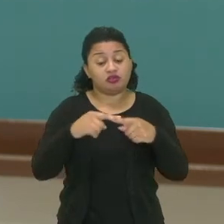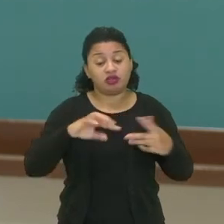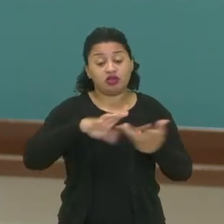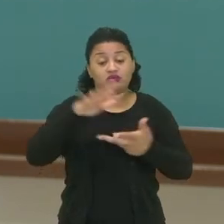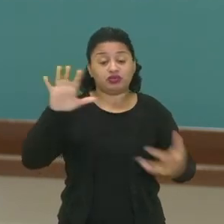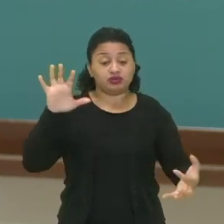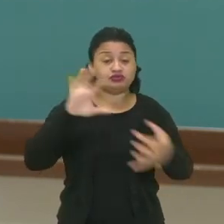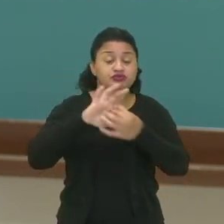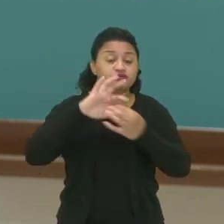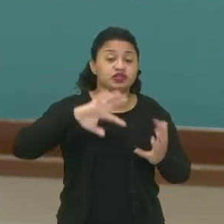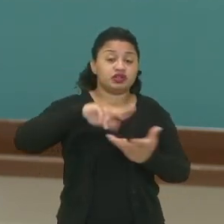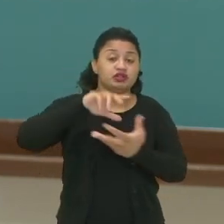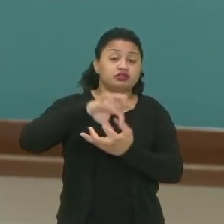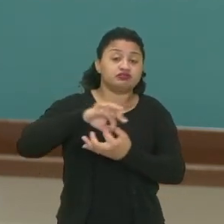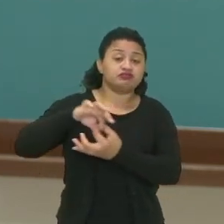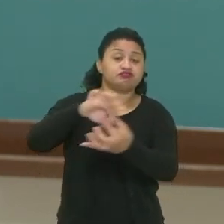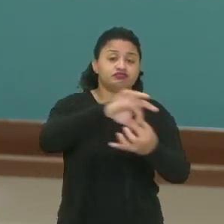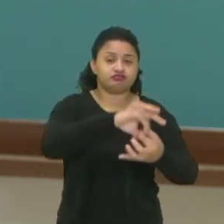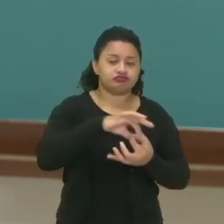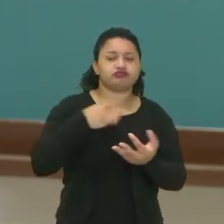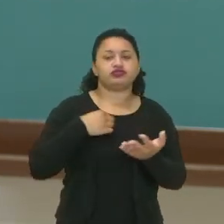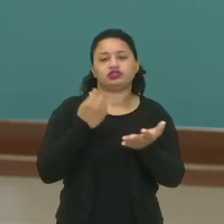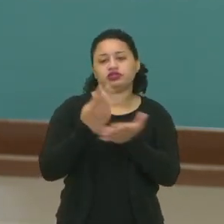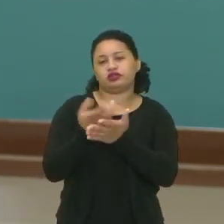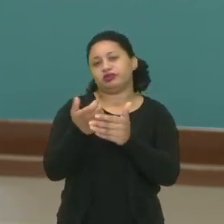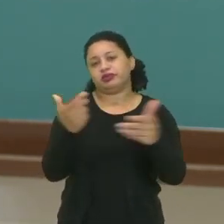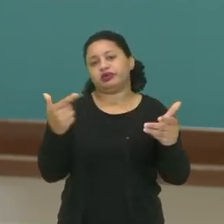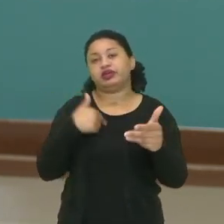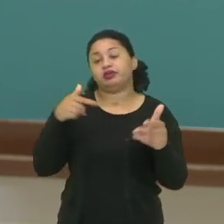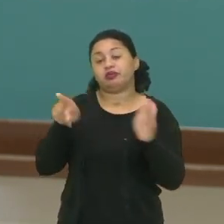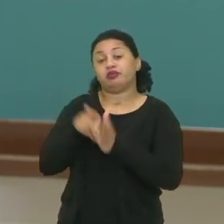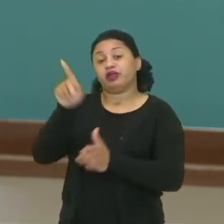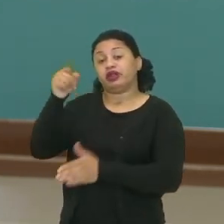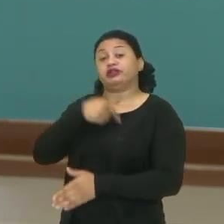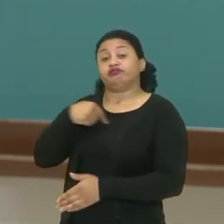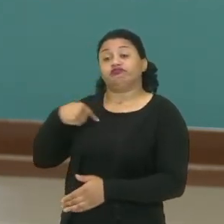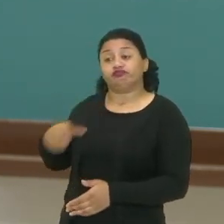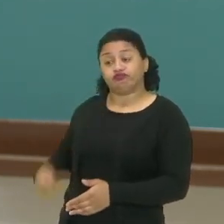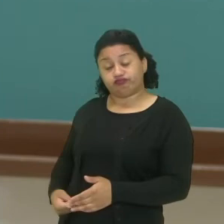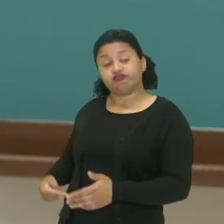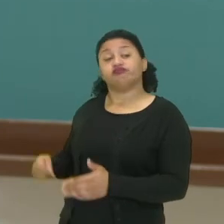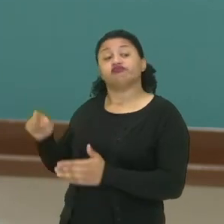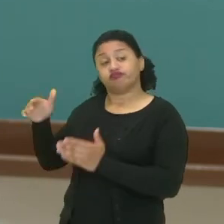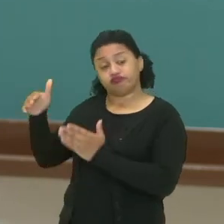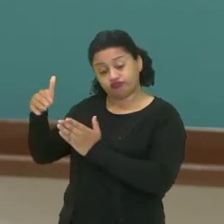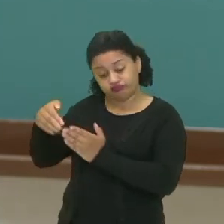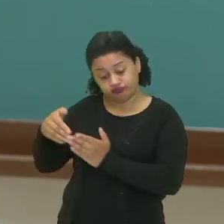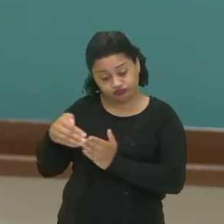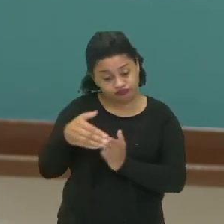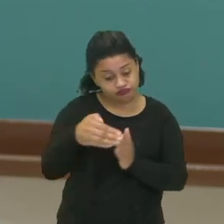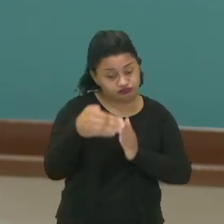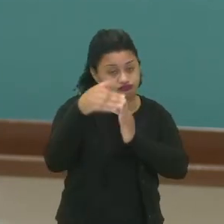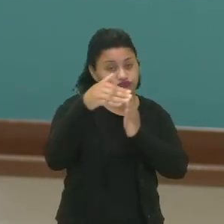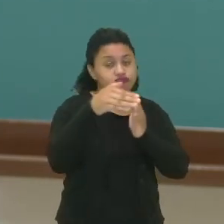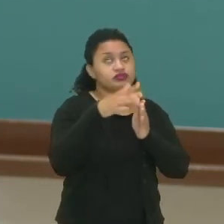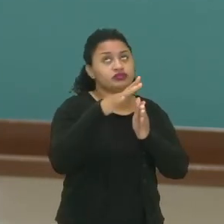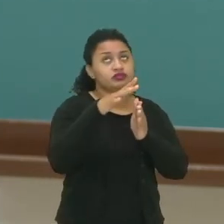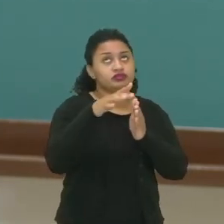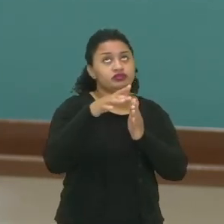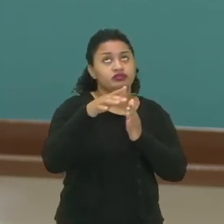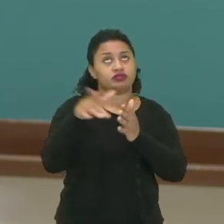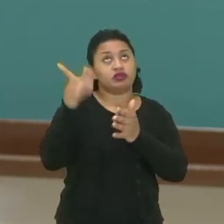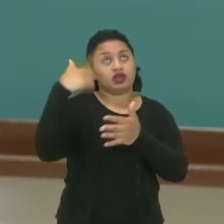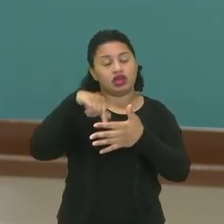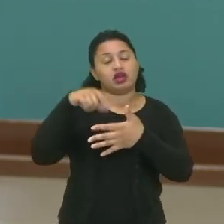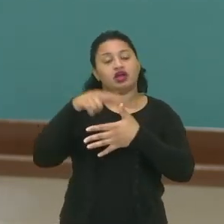está globalizado. Você compra, por exemplo, a mercadoria que vem lá da China, passa pelo estreito lá, primeiro pelo